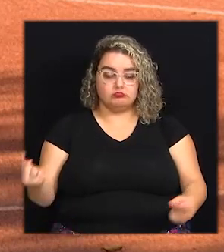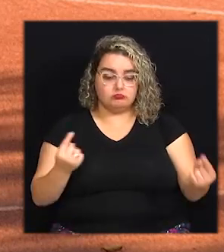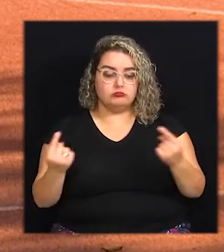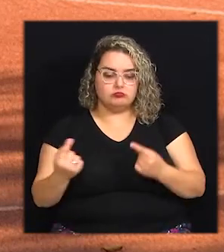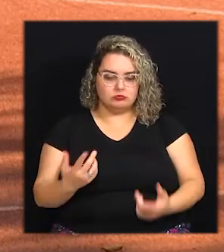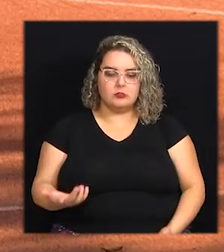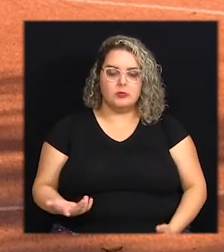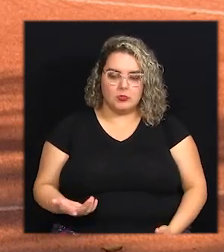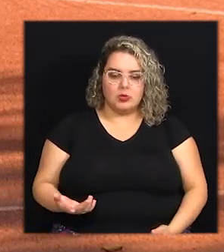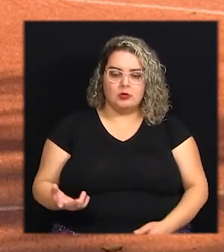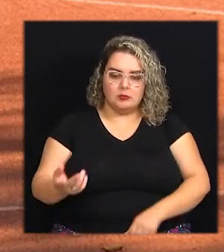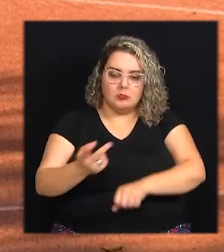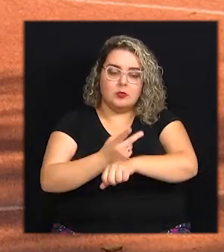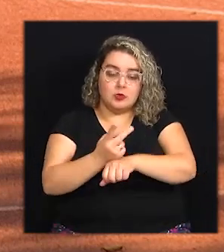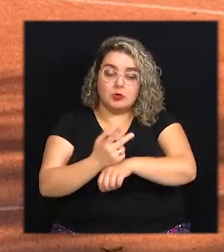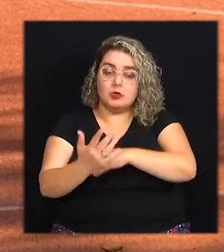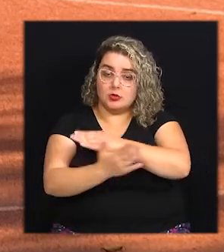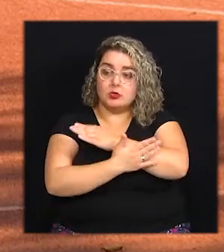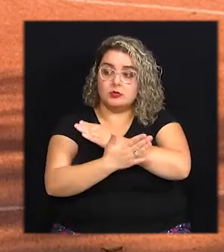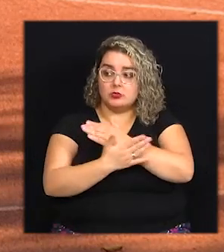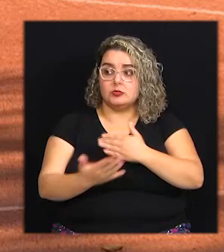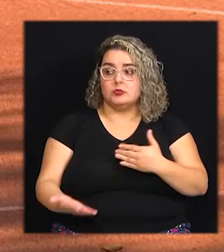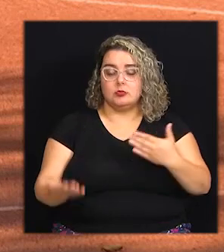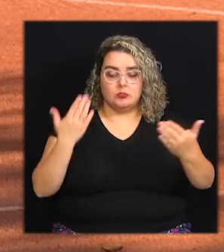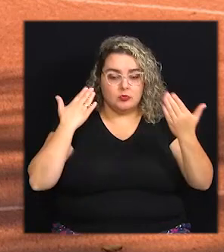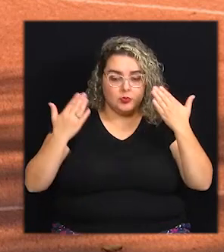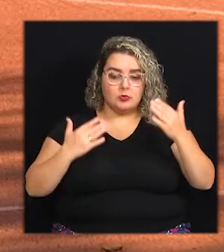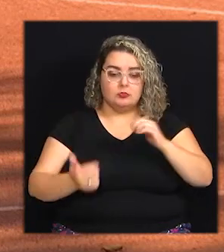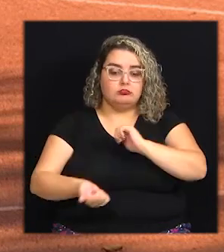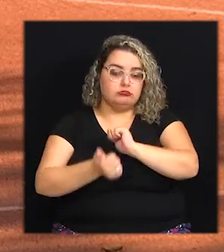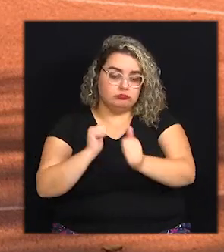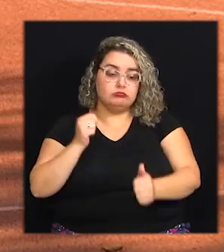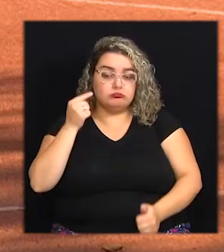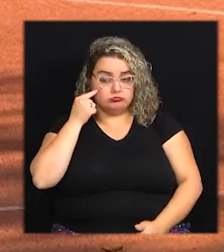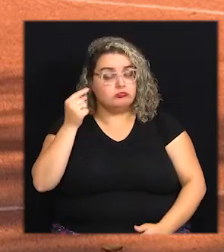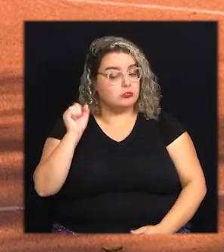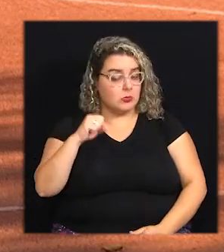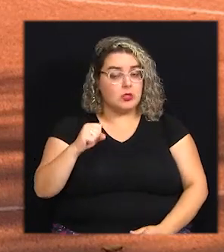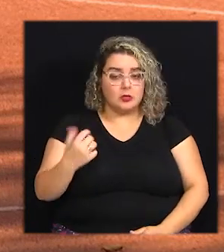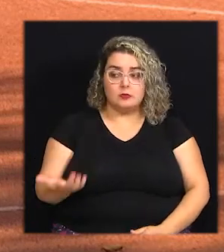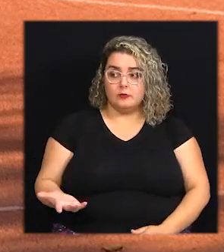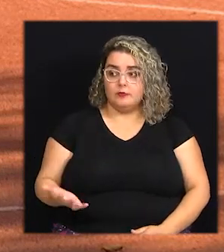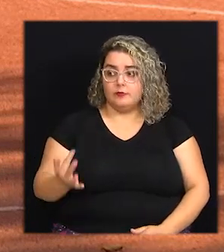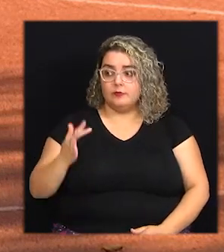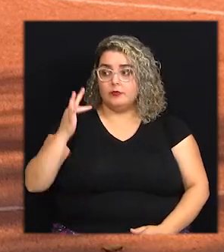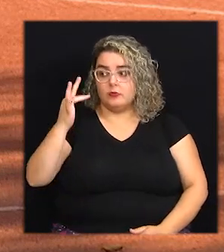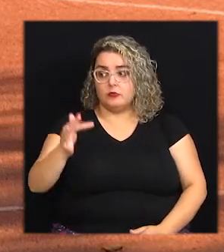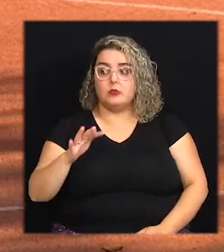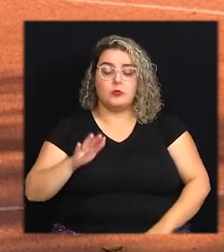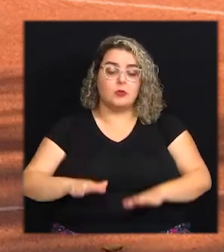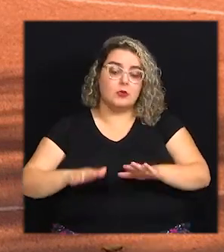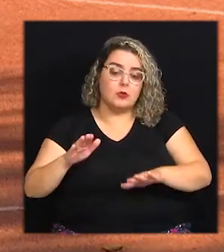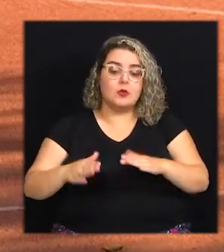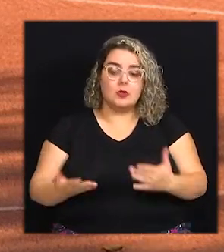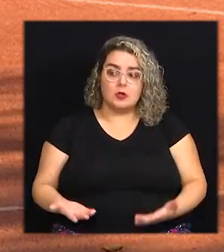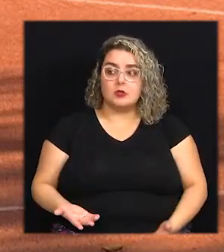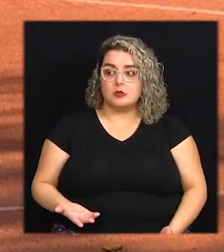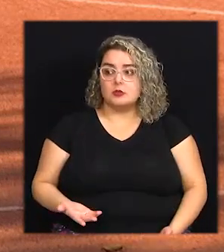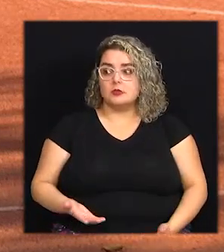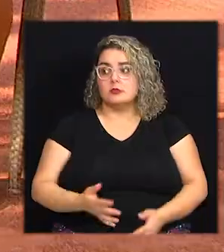para procurar, assim, que ajuda um psicólogo esportivo. E eu tô pensando, assim, futuramente, quem